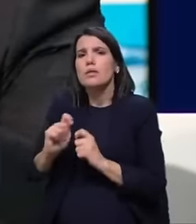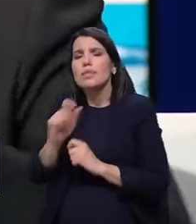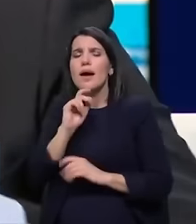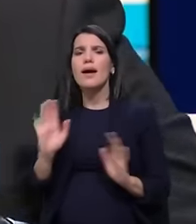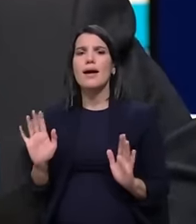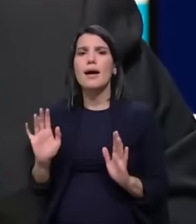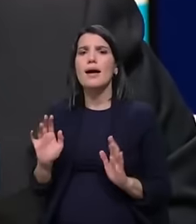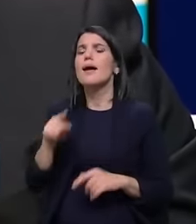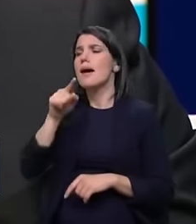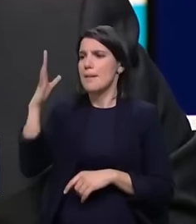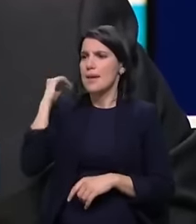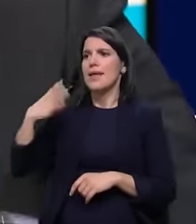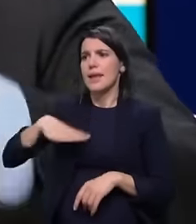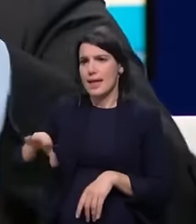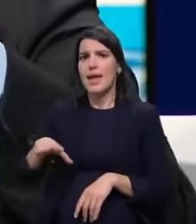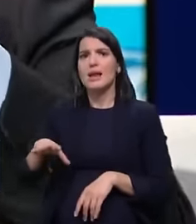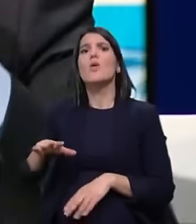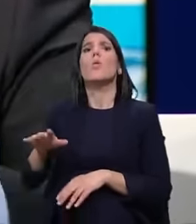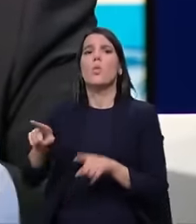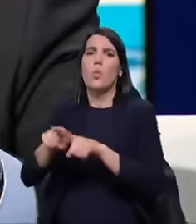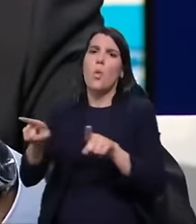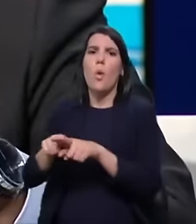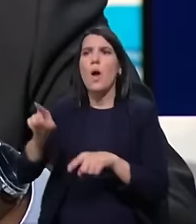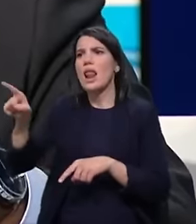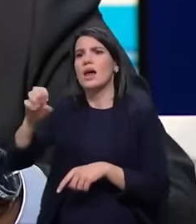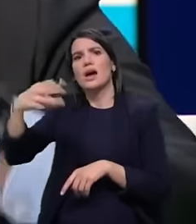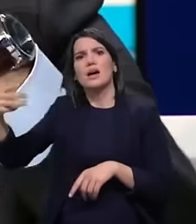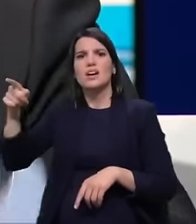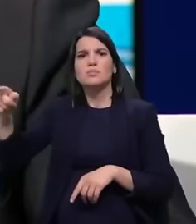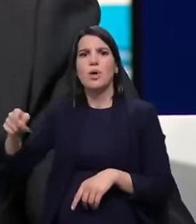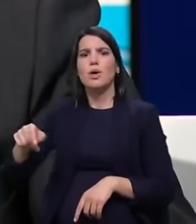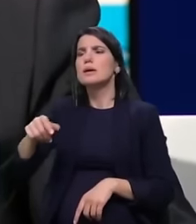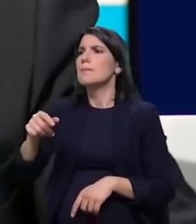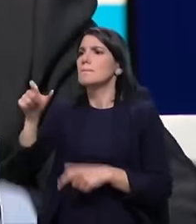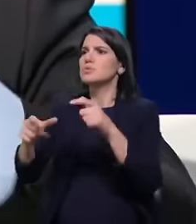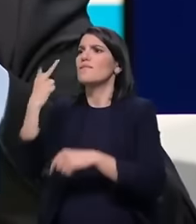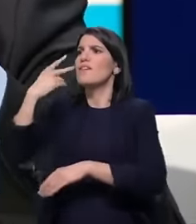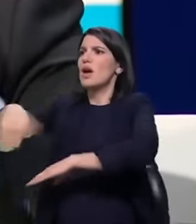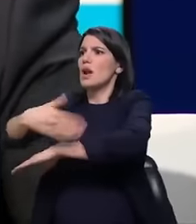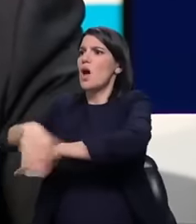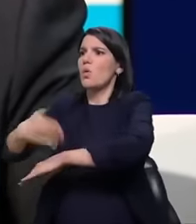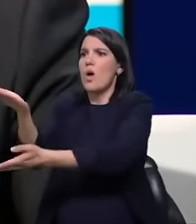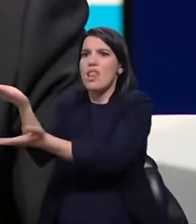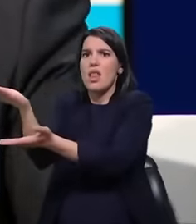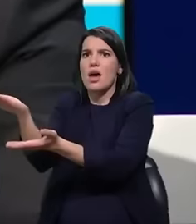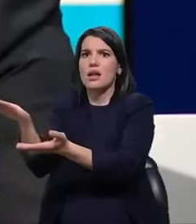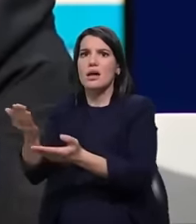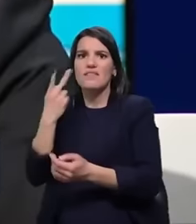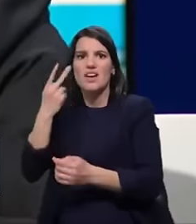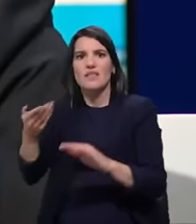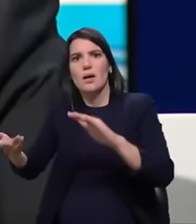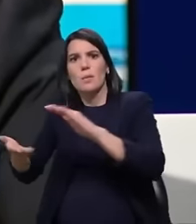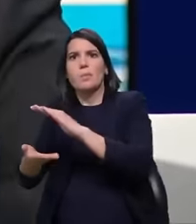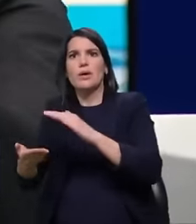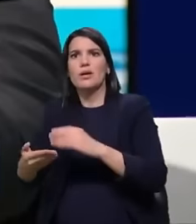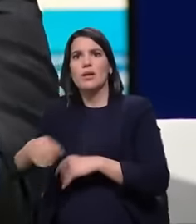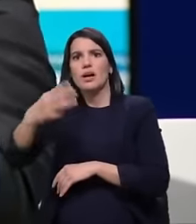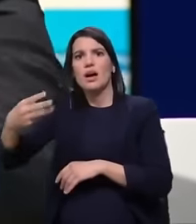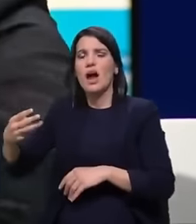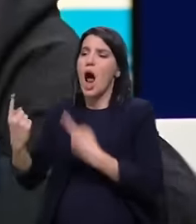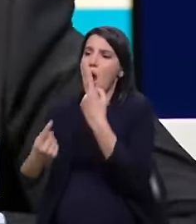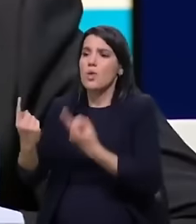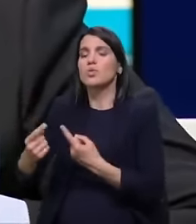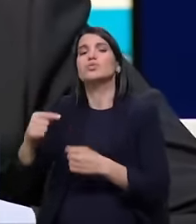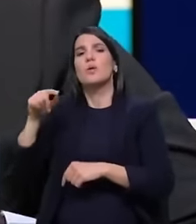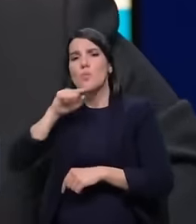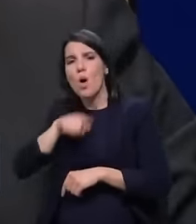criar é o país da Estação do Oriente, em que estão uma série de 100 abrigos imigrantes, porque os deixaram cá entrar e agora não temos condições. Alguns sim, outros não. Porque vieram